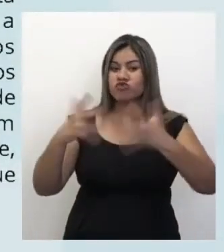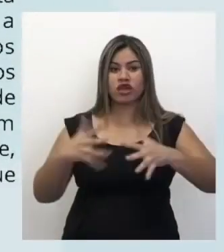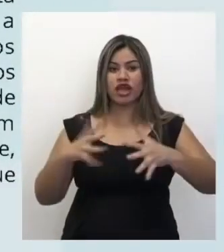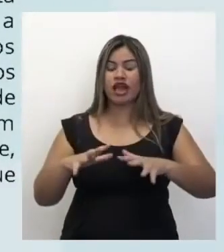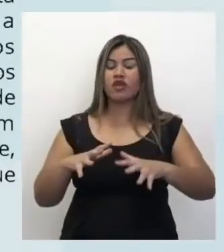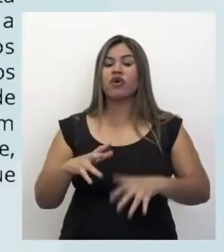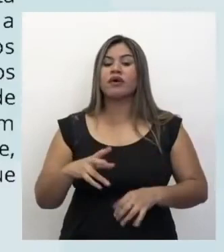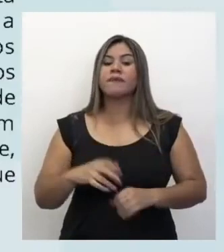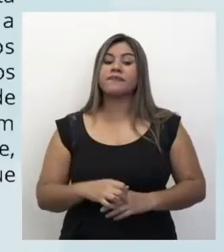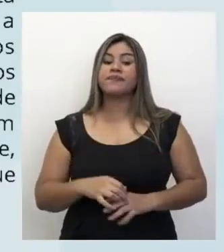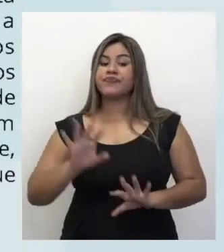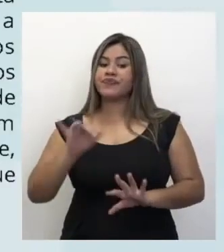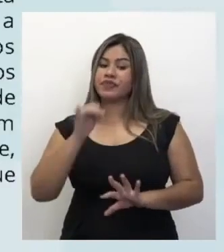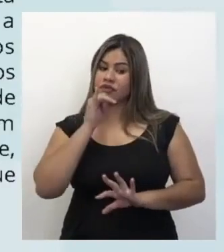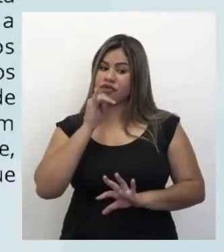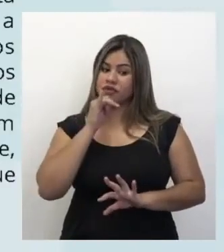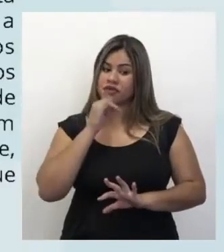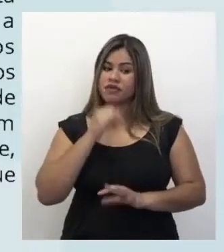ali, Deia.